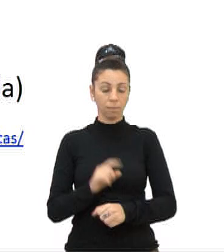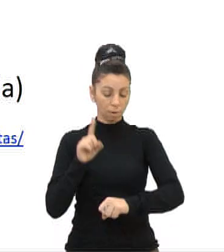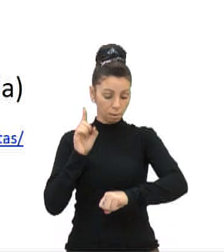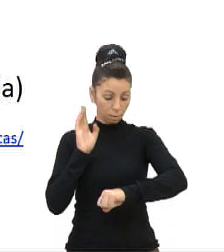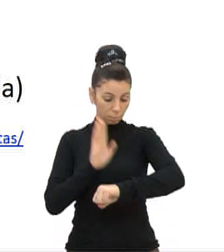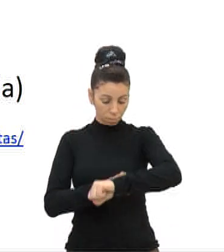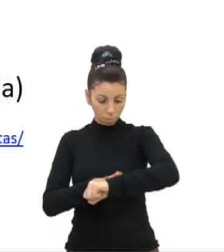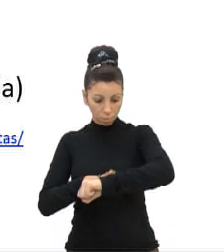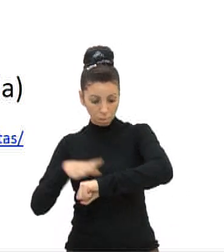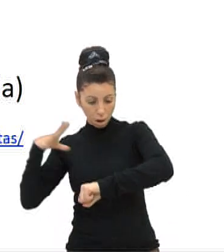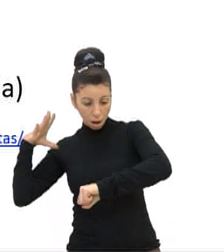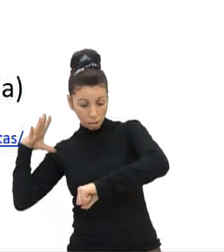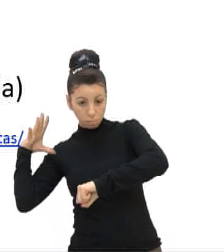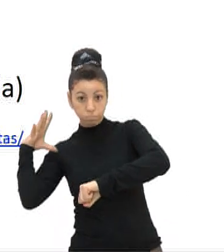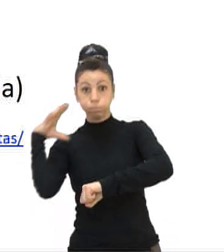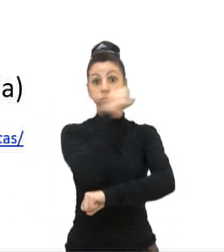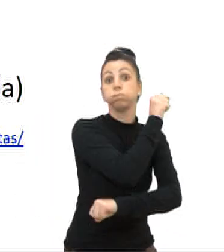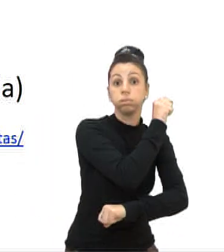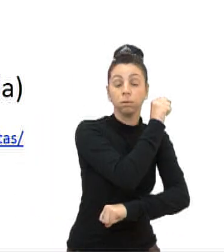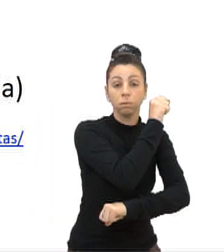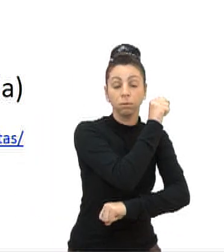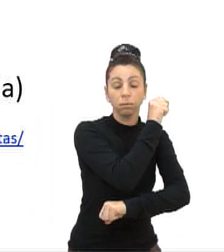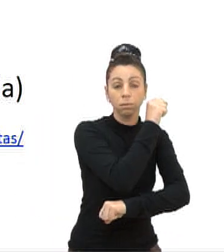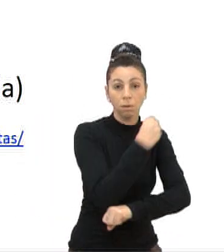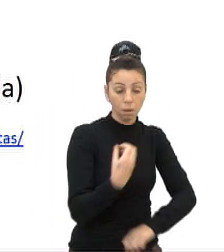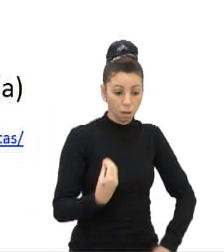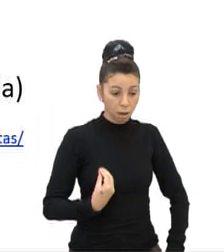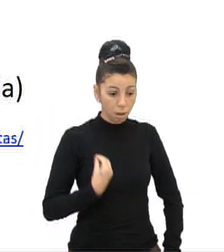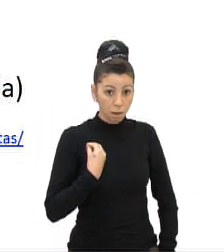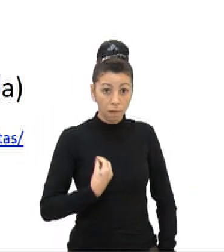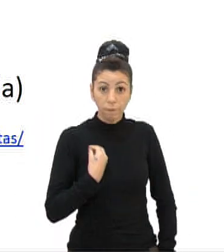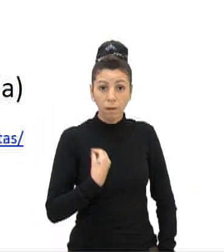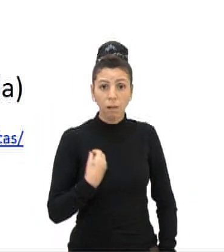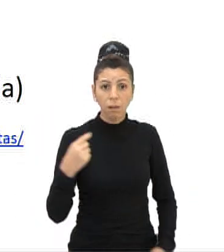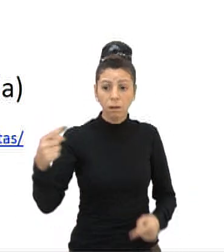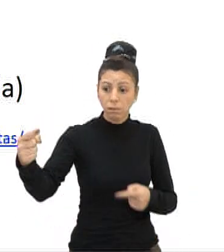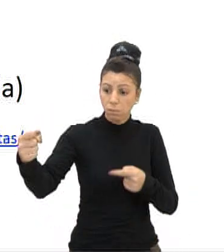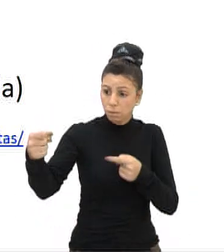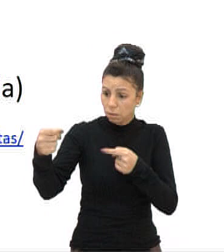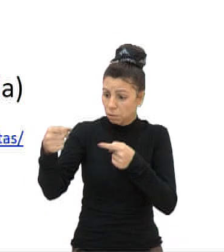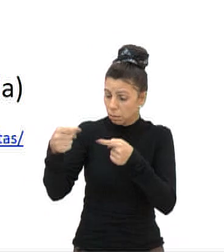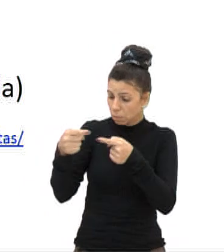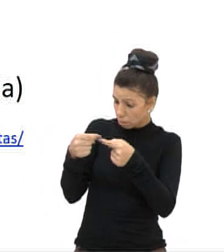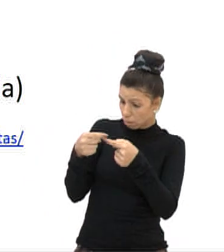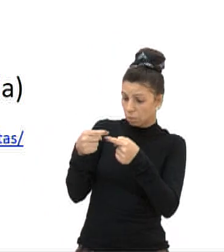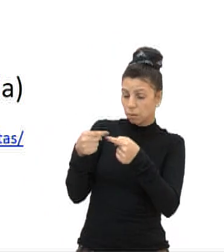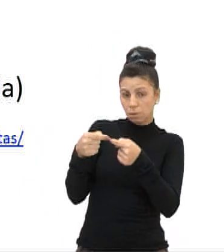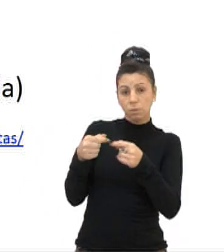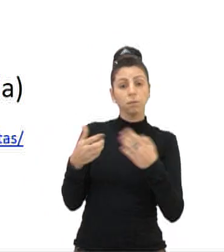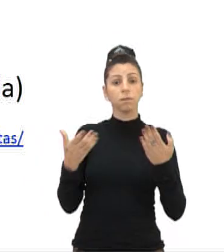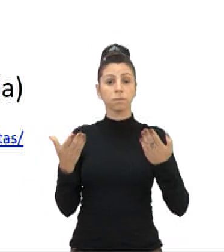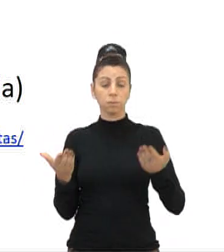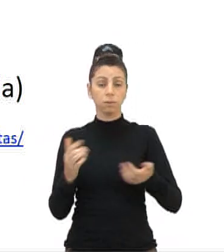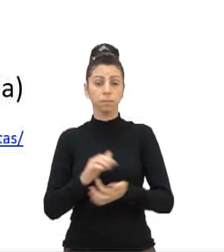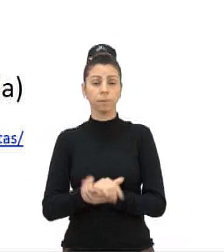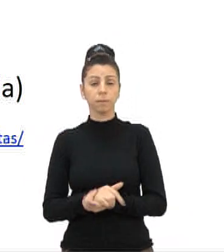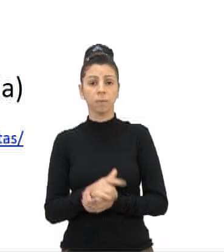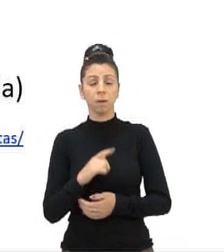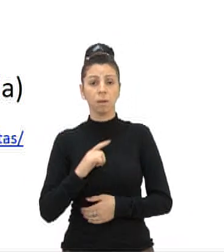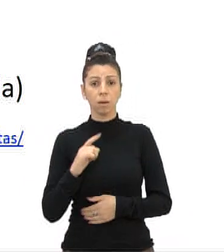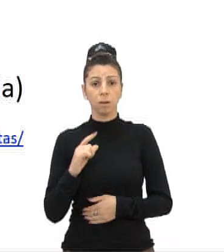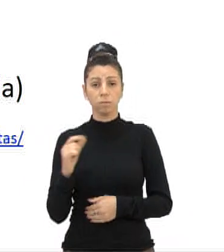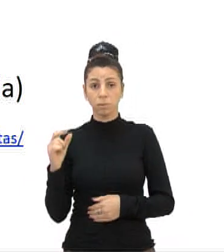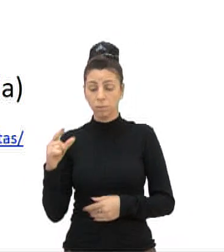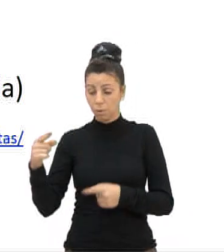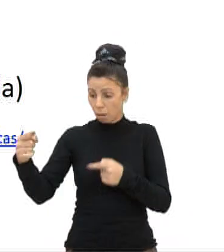depressa, demais, e a vida é tão curta. Então, para que eu não seja